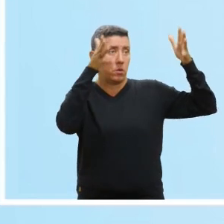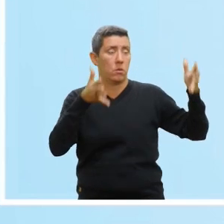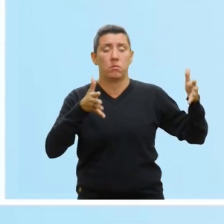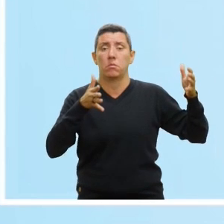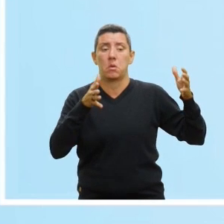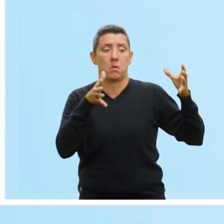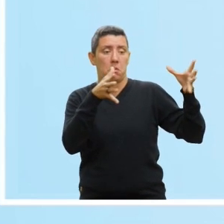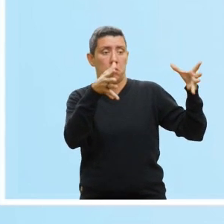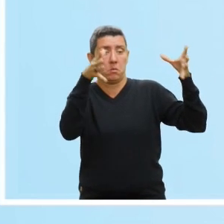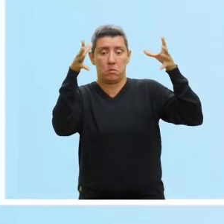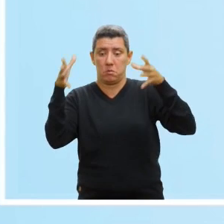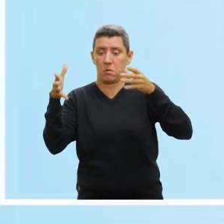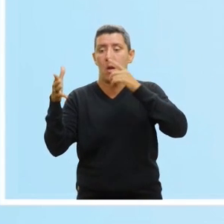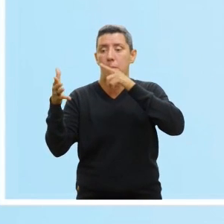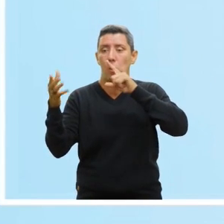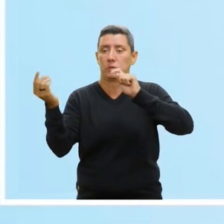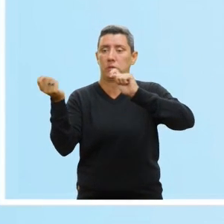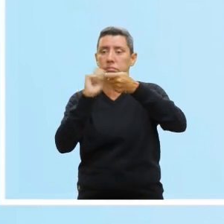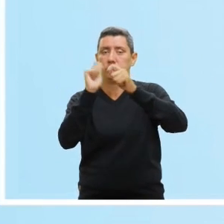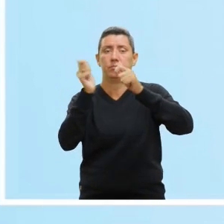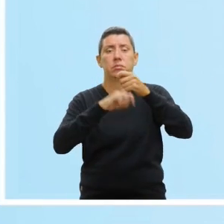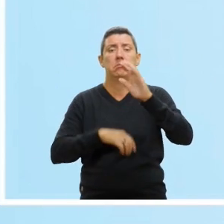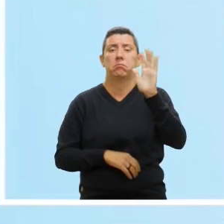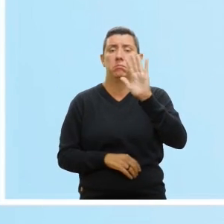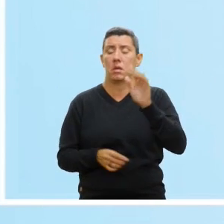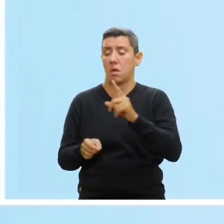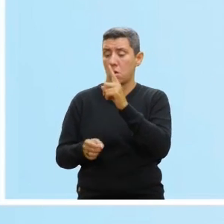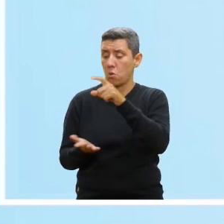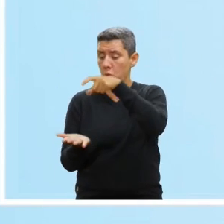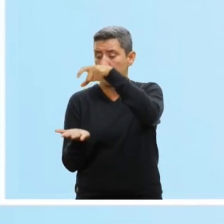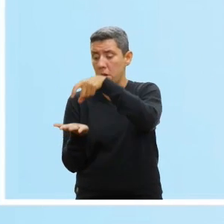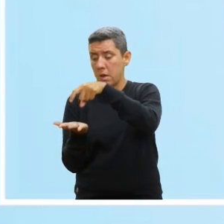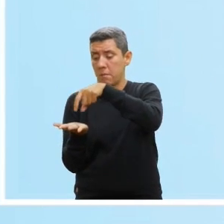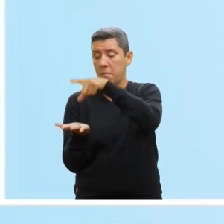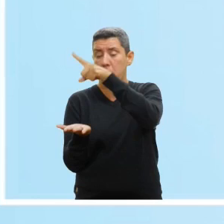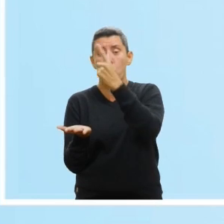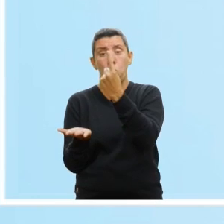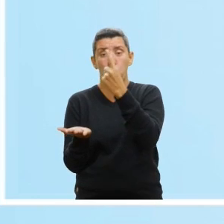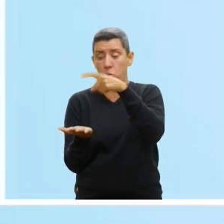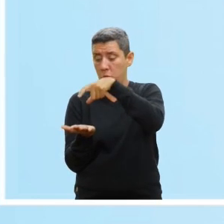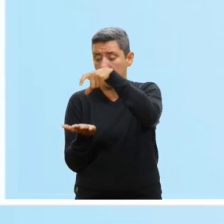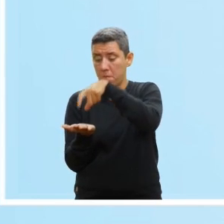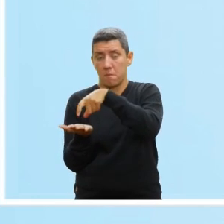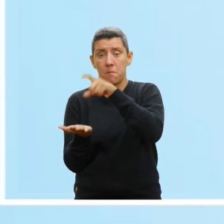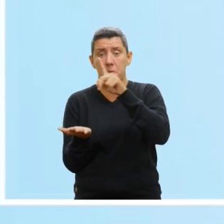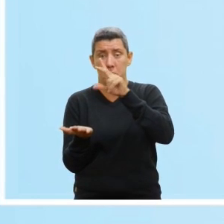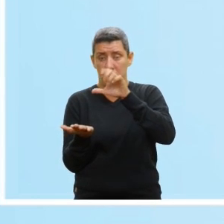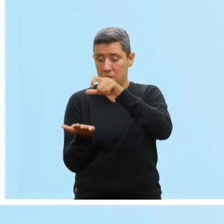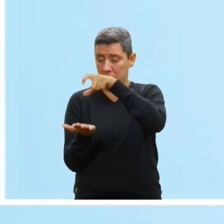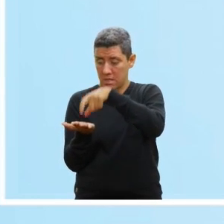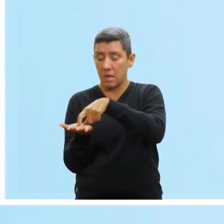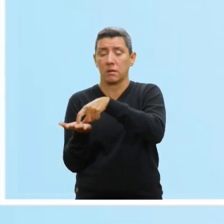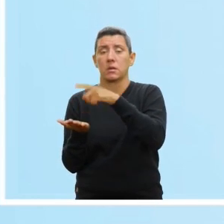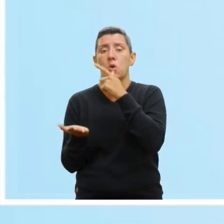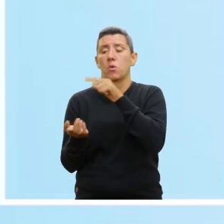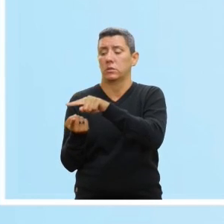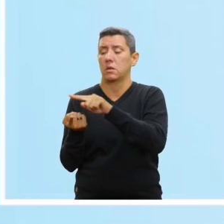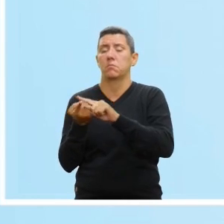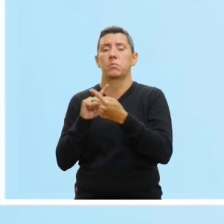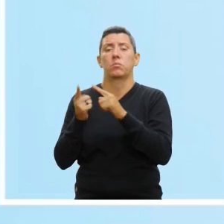que faz, por exemplo, 2 de 600 GB e apenas uma placa dentro desse equipamento.